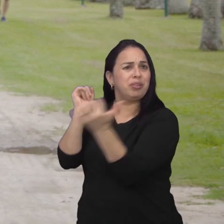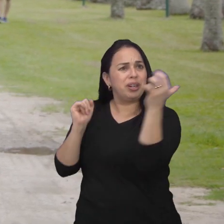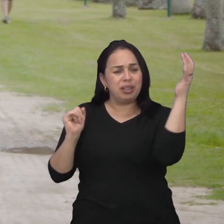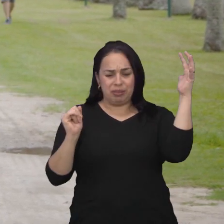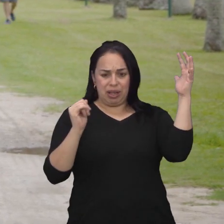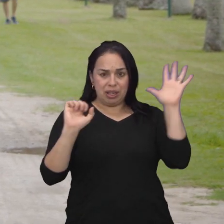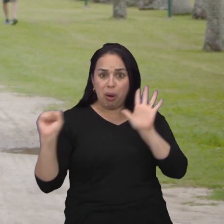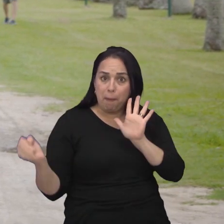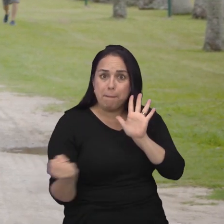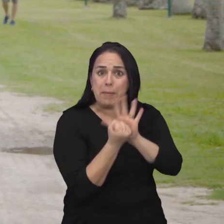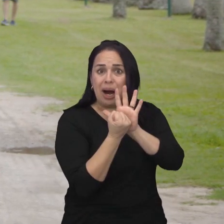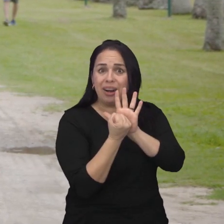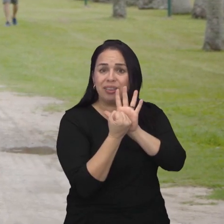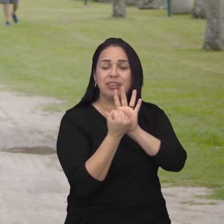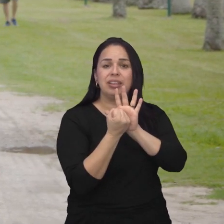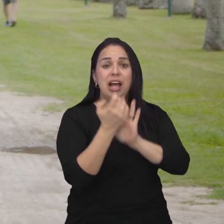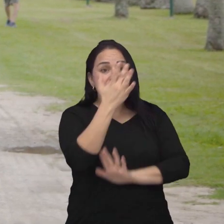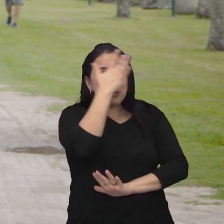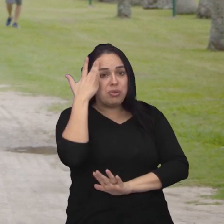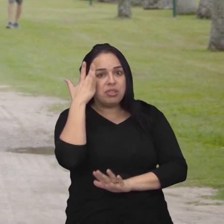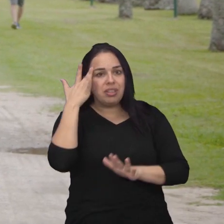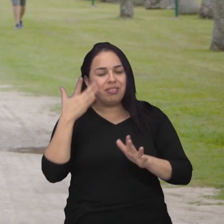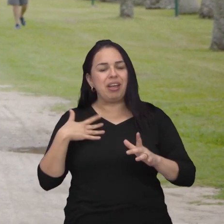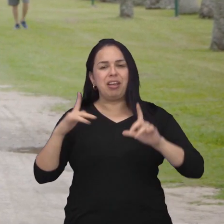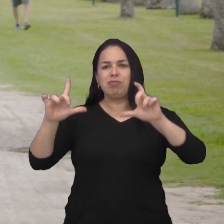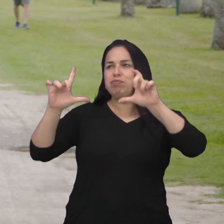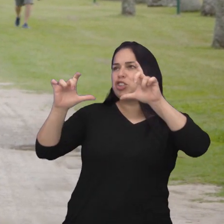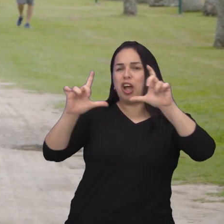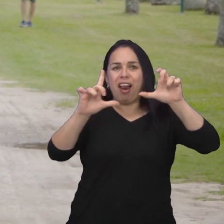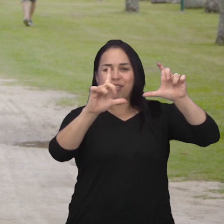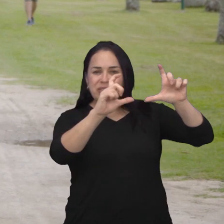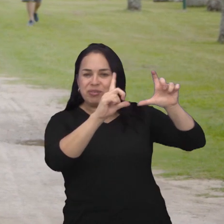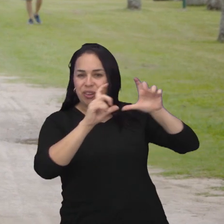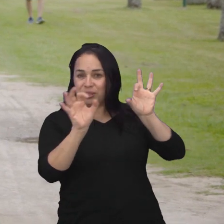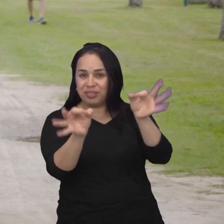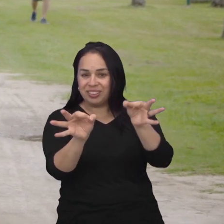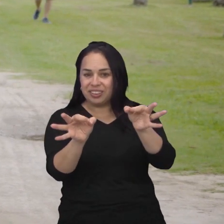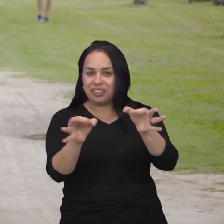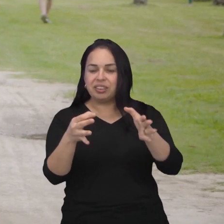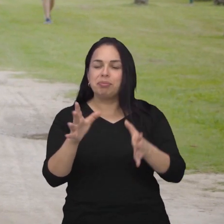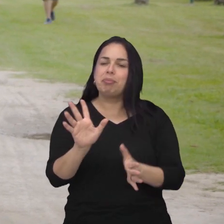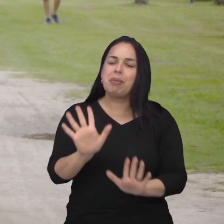cenário super... Quem vem no Parque da Cidade vem tirar foto aqui nas palmeiras,